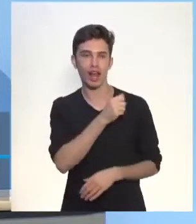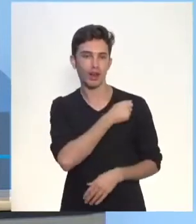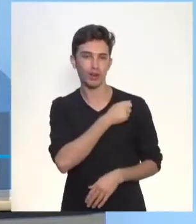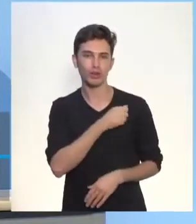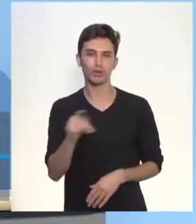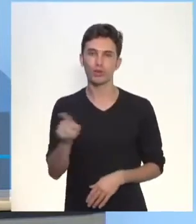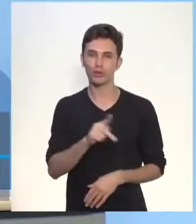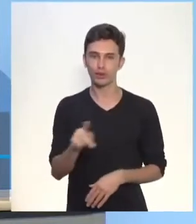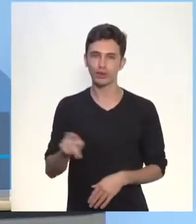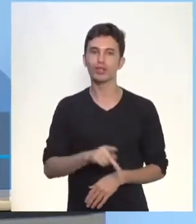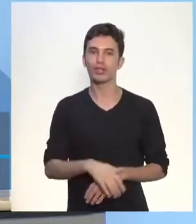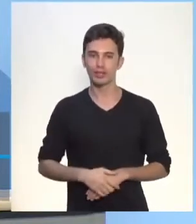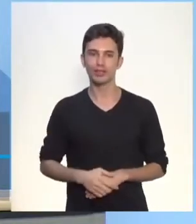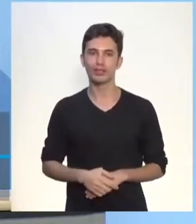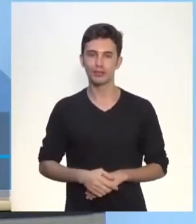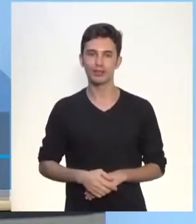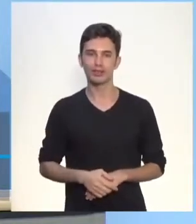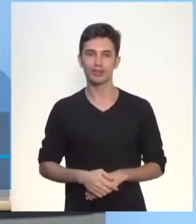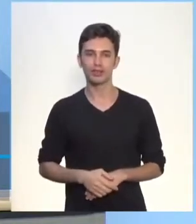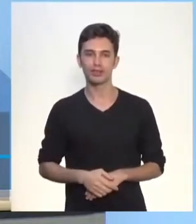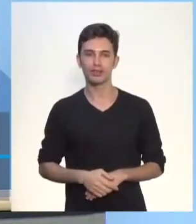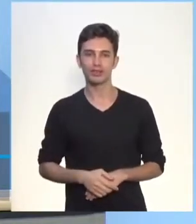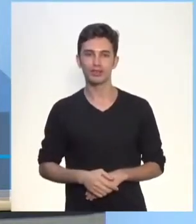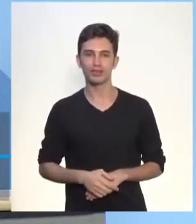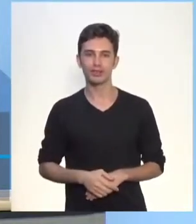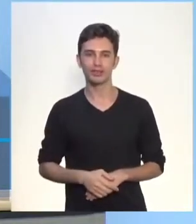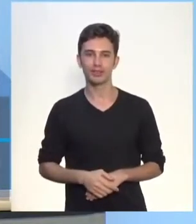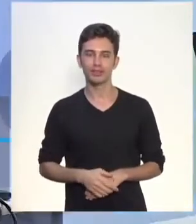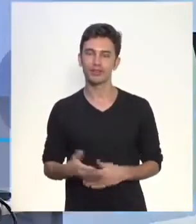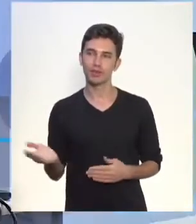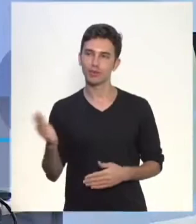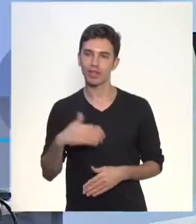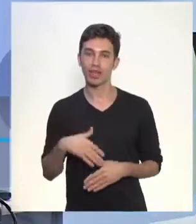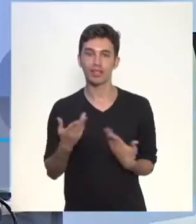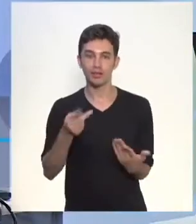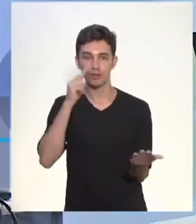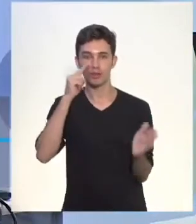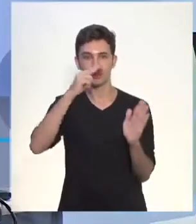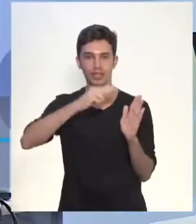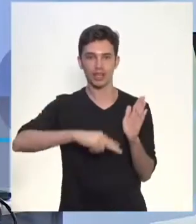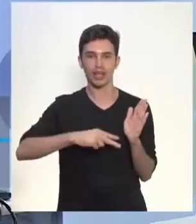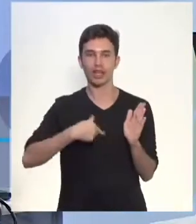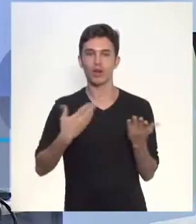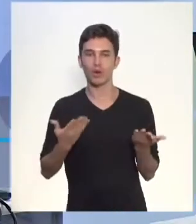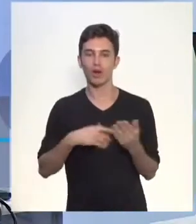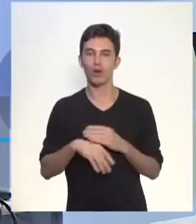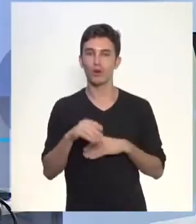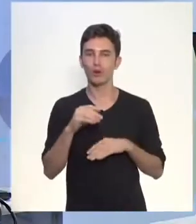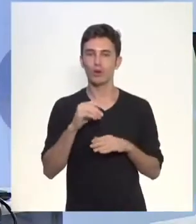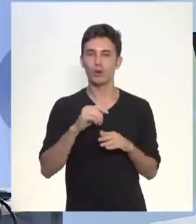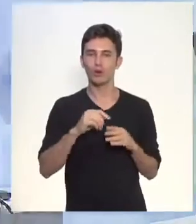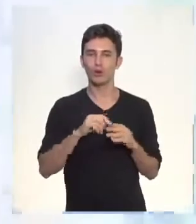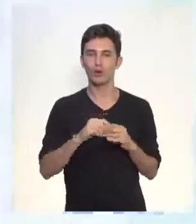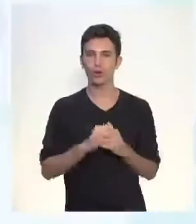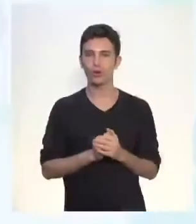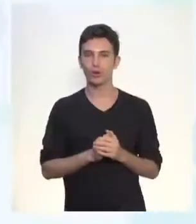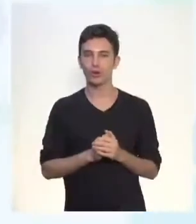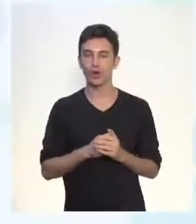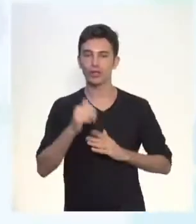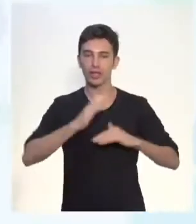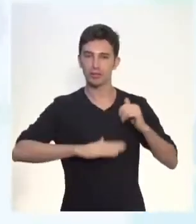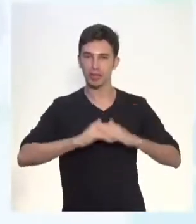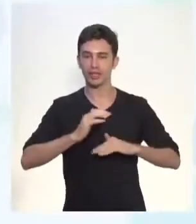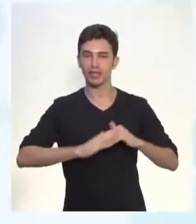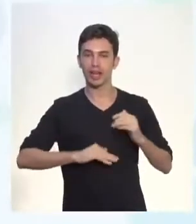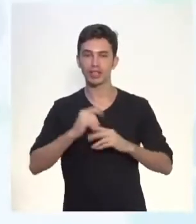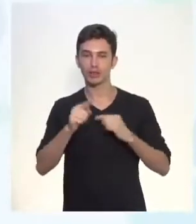todos que nos acompanham nesta aula. Vamos lá. Vamos ler, então, qual é o tema da nossa aula, as